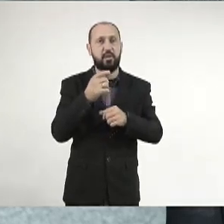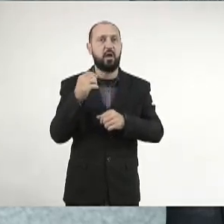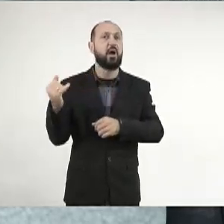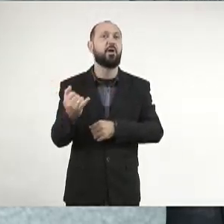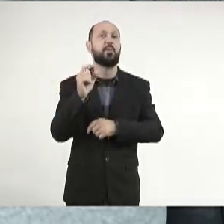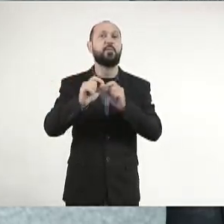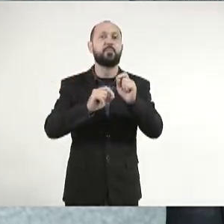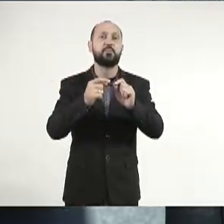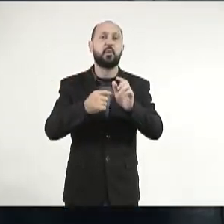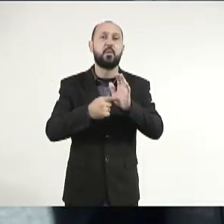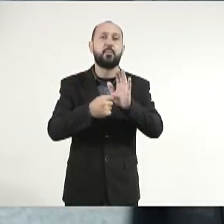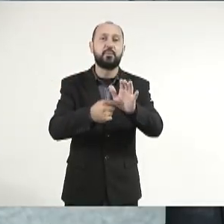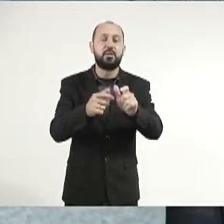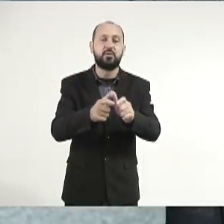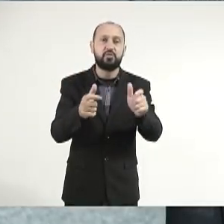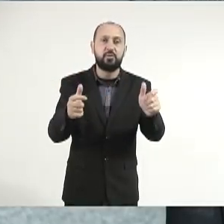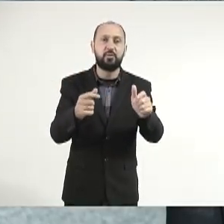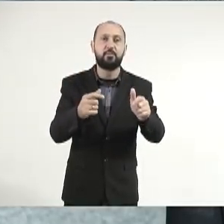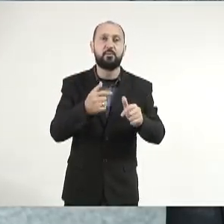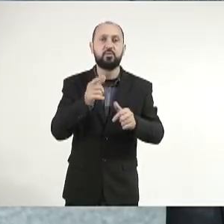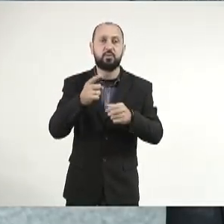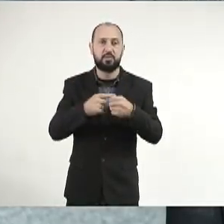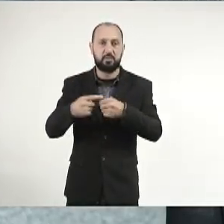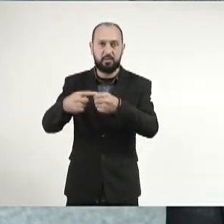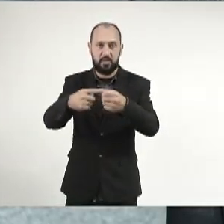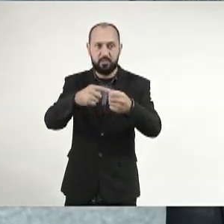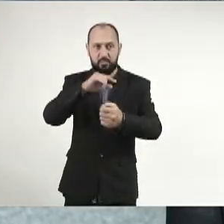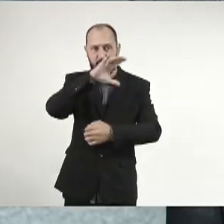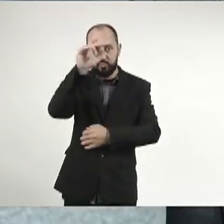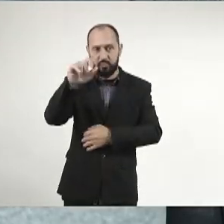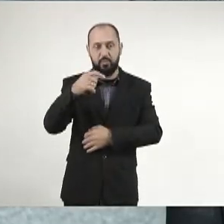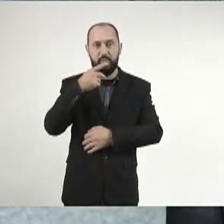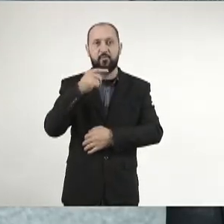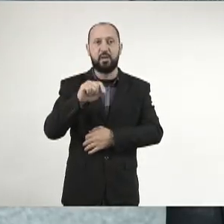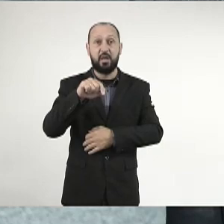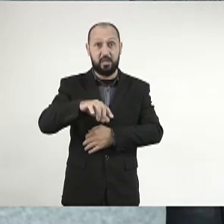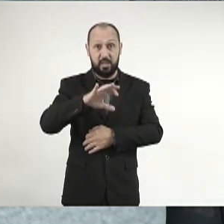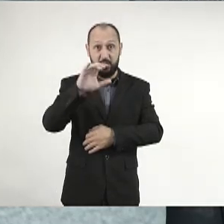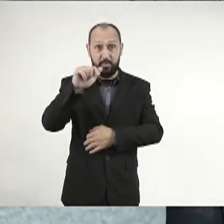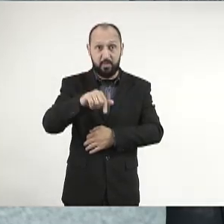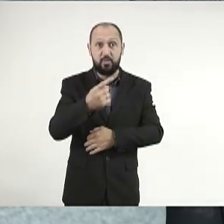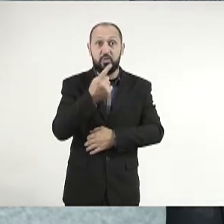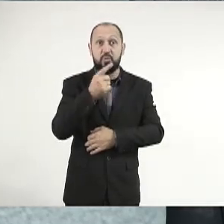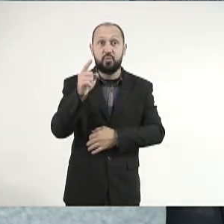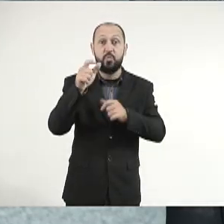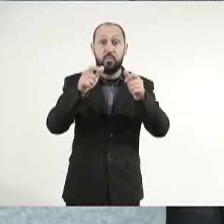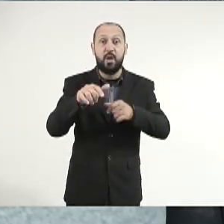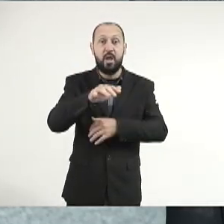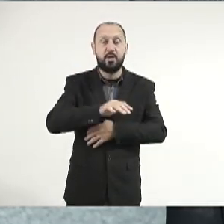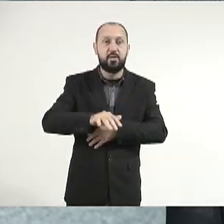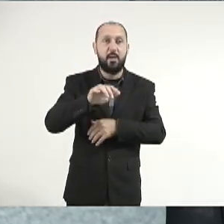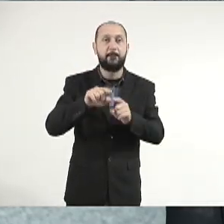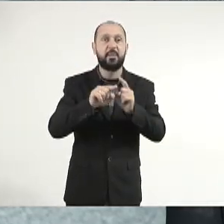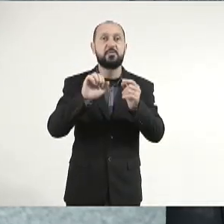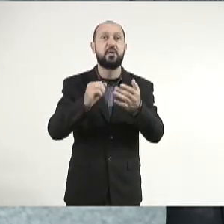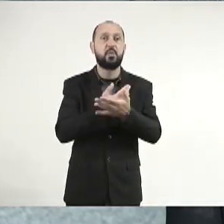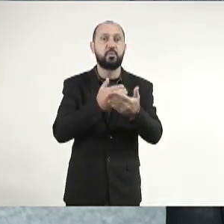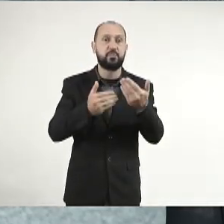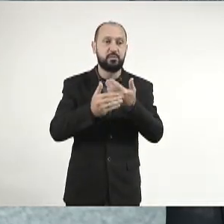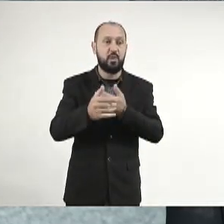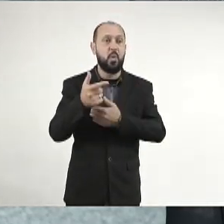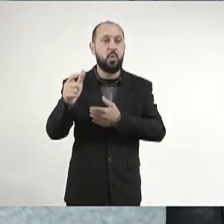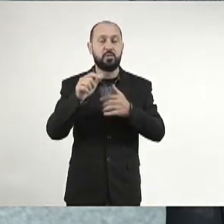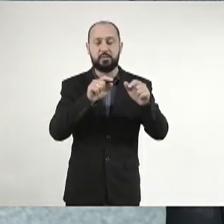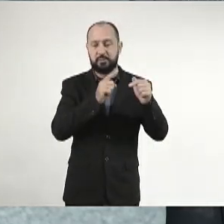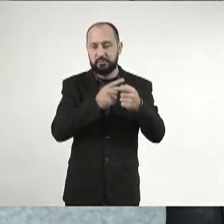Importante estender essa ação para demais cidades do Mato Grosso do Sul. Nós estamos falando de Campo Grande, de um bairro, de uma região, mas isso acontece. Nós temos outras